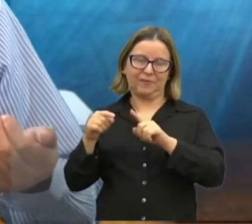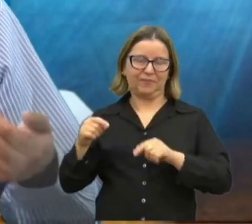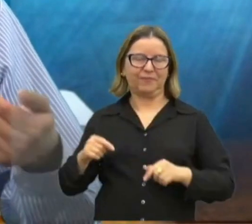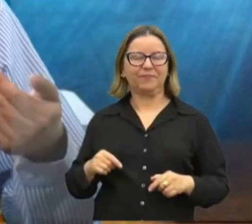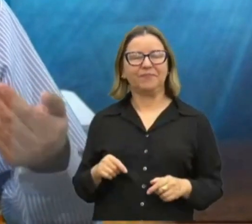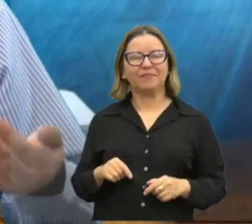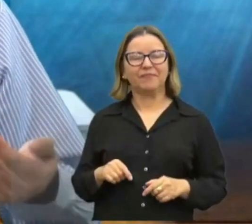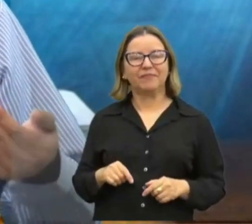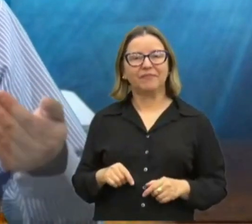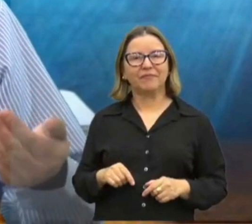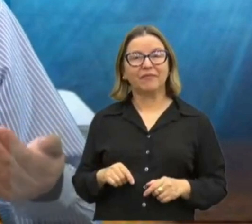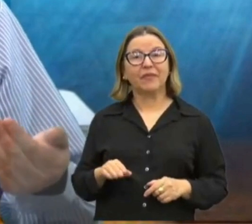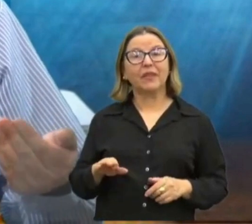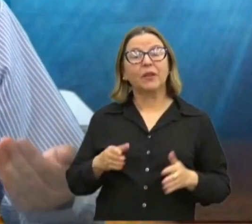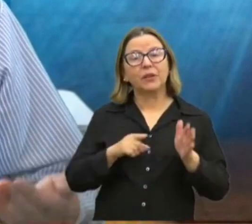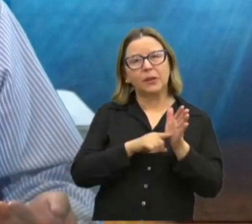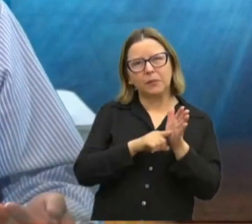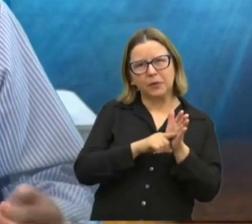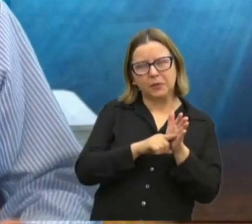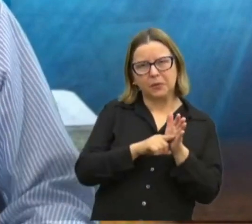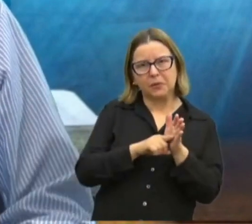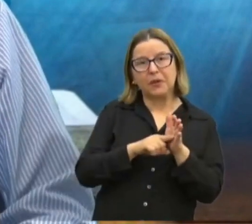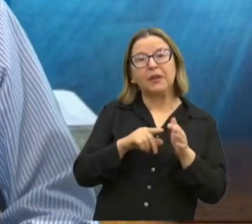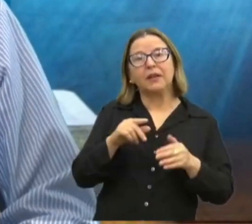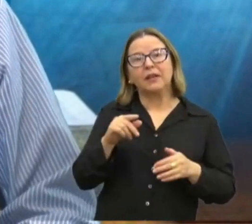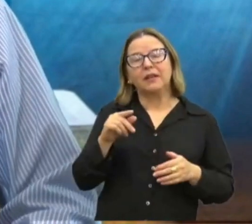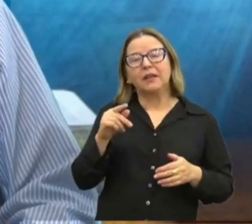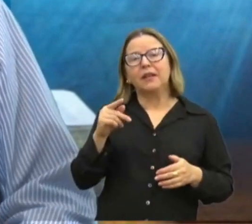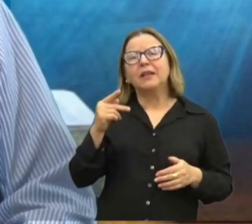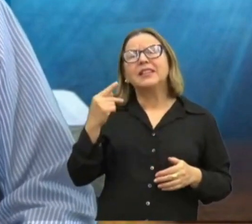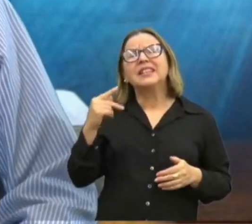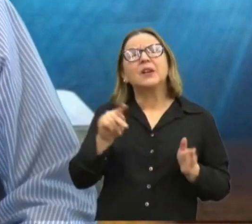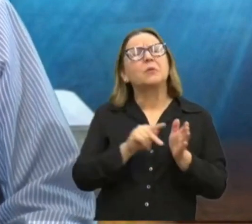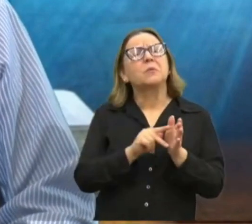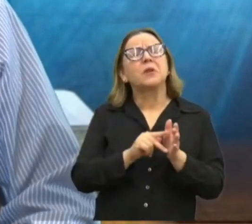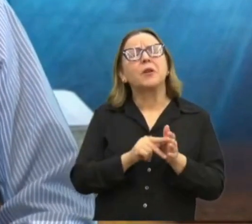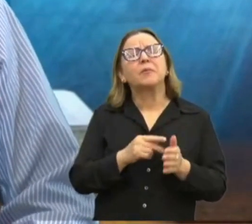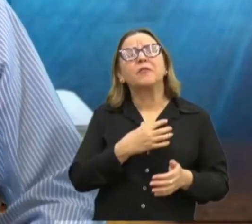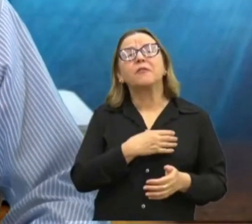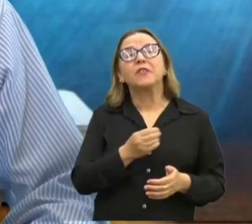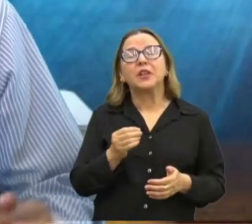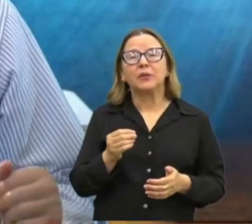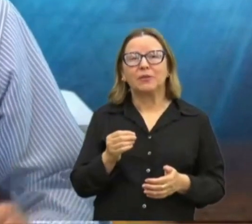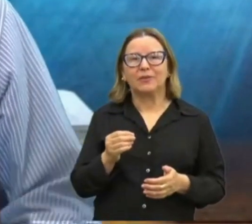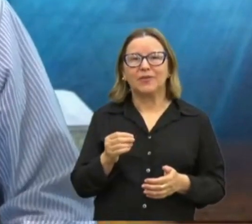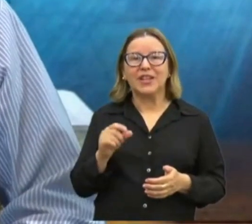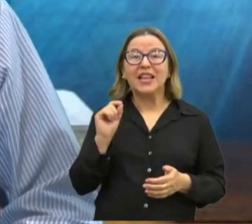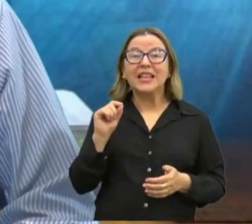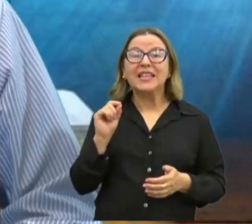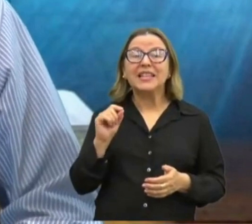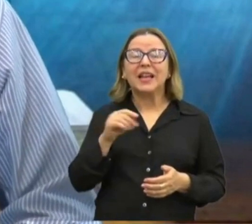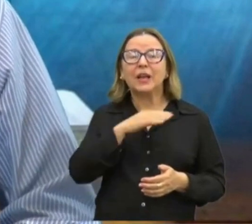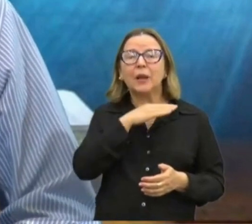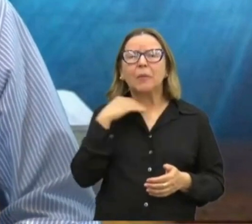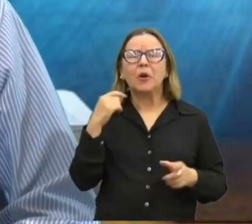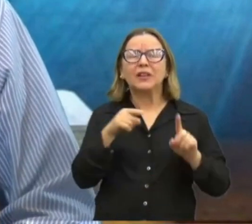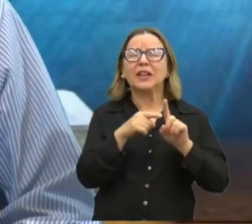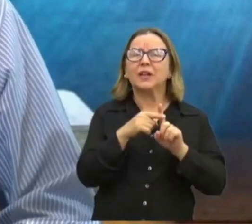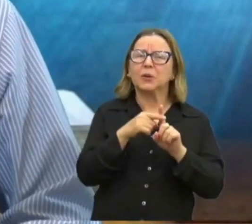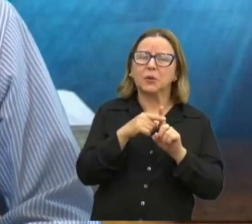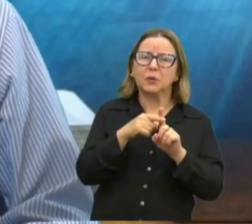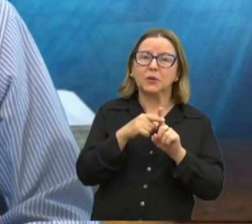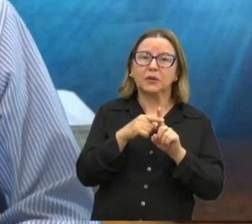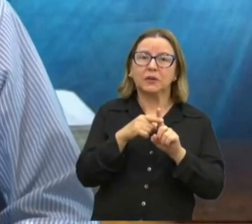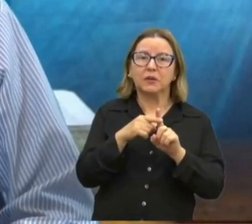questão, quando ele diz o seu próprio filho. Quem morreu naquela cruz não foi um mártir, não foi